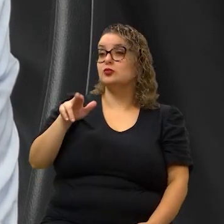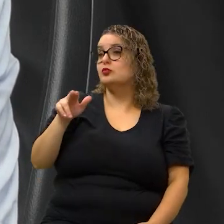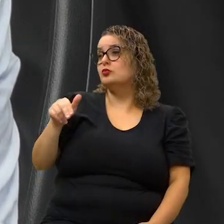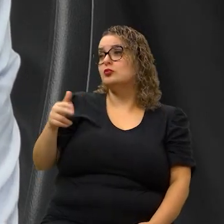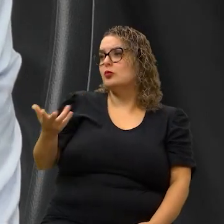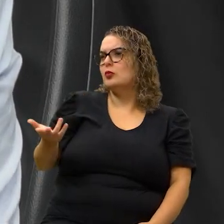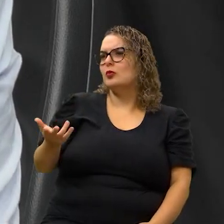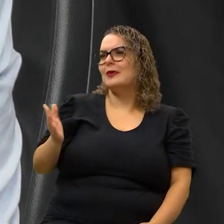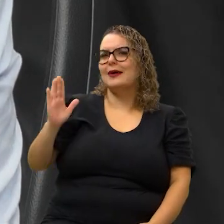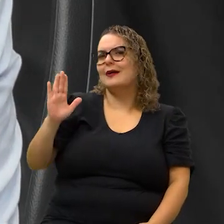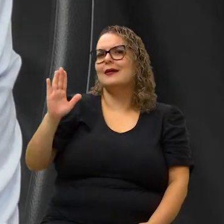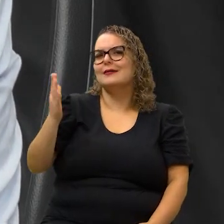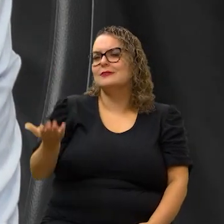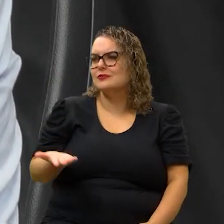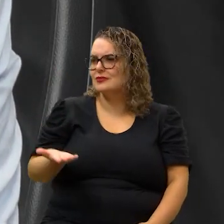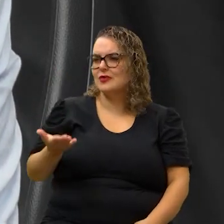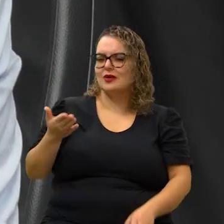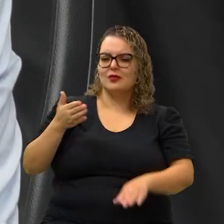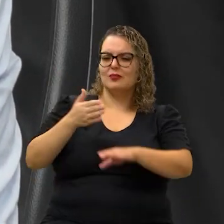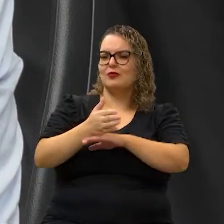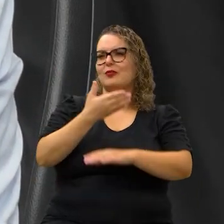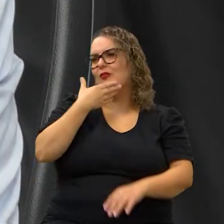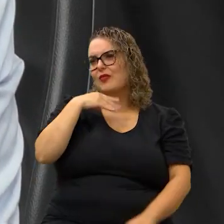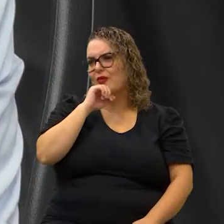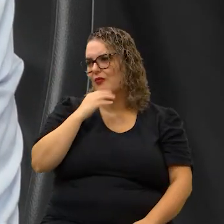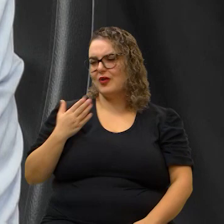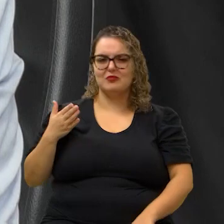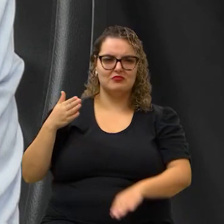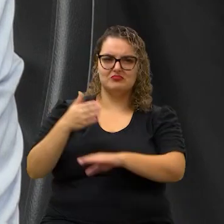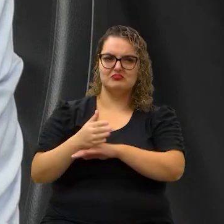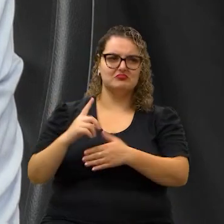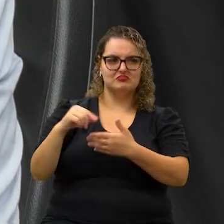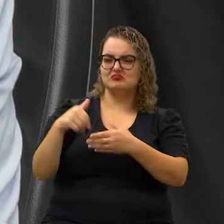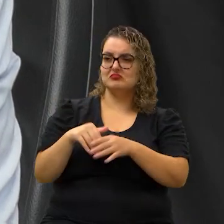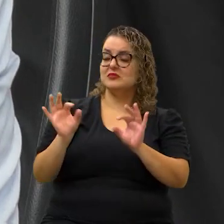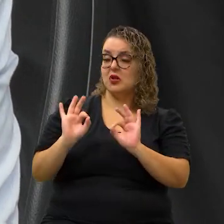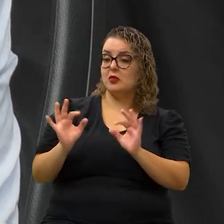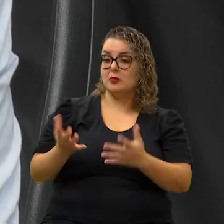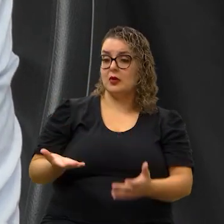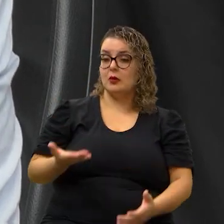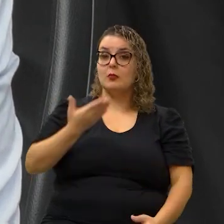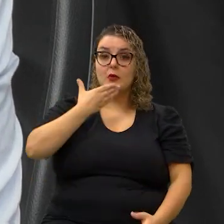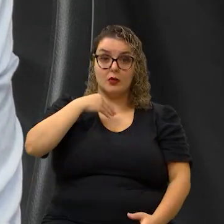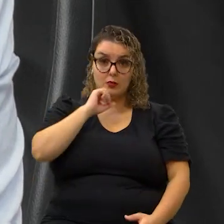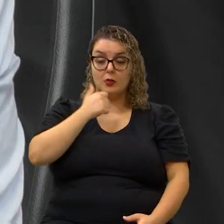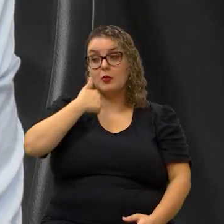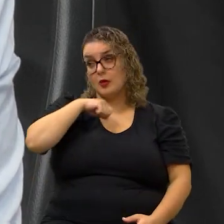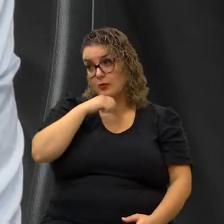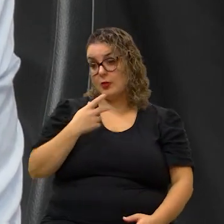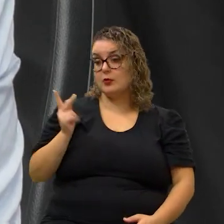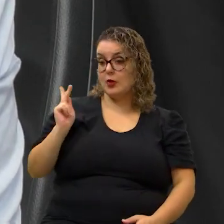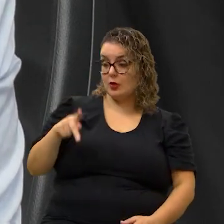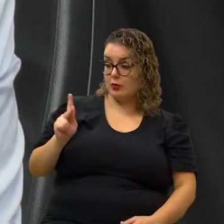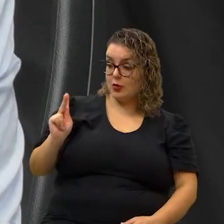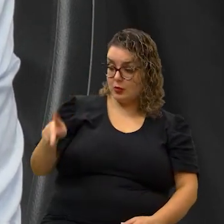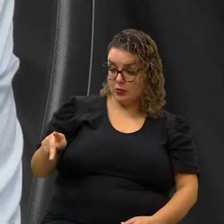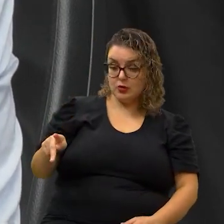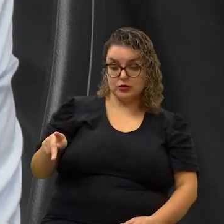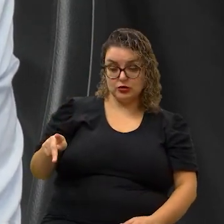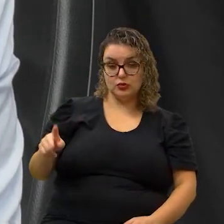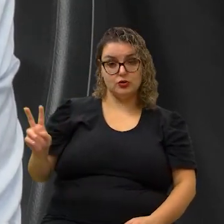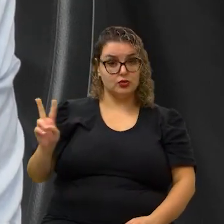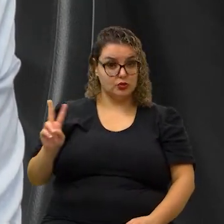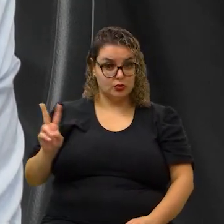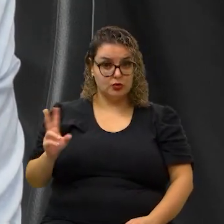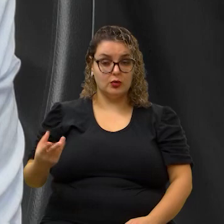nunca foi candidato a vereador, nunca participou da política assim, eleitoral. Mas tanto meu pai como a minha mãe são professores